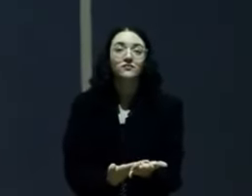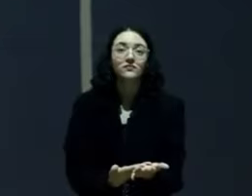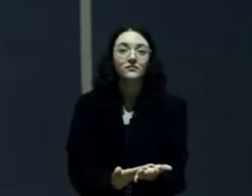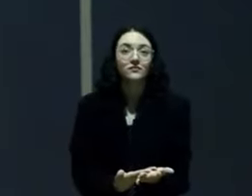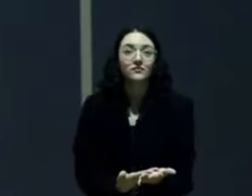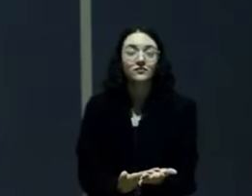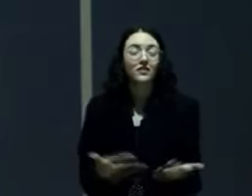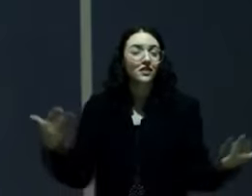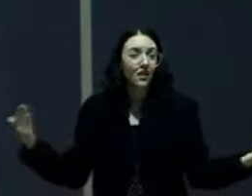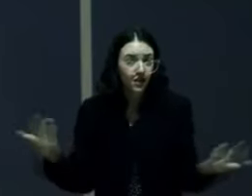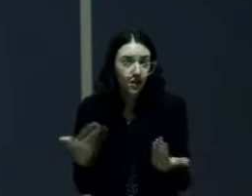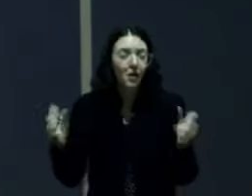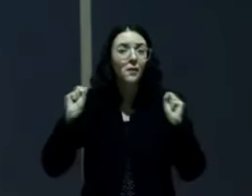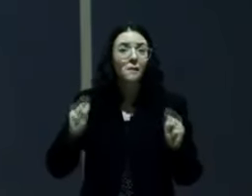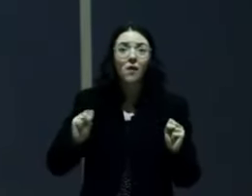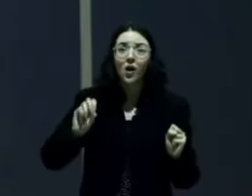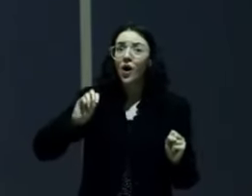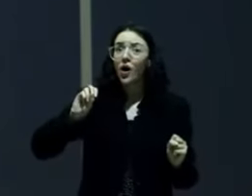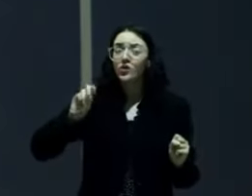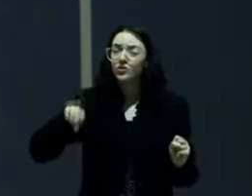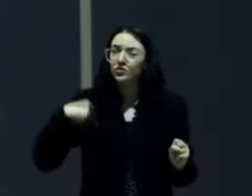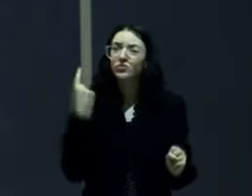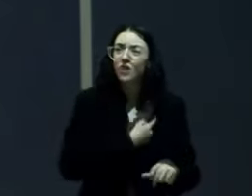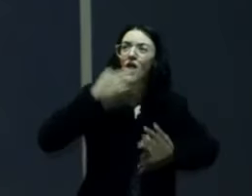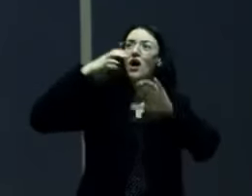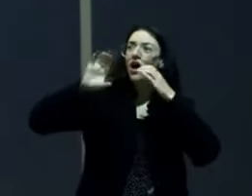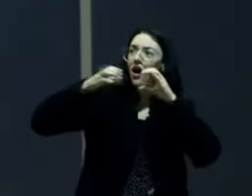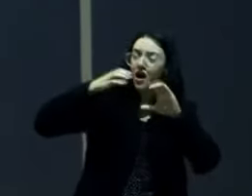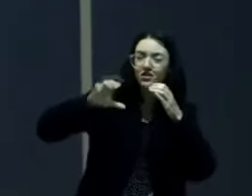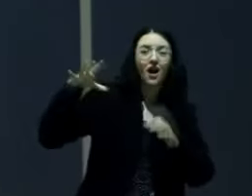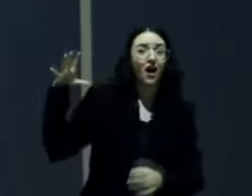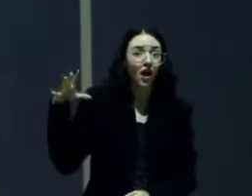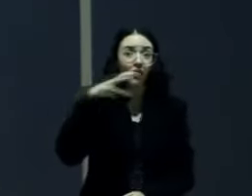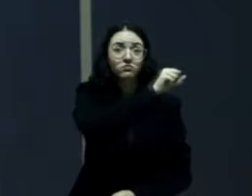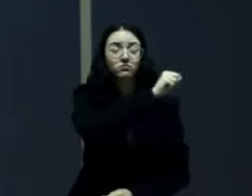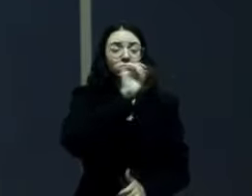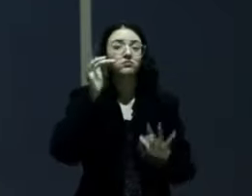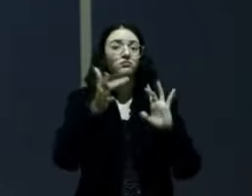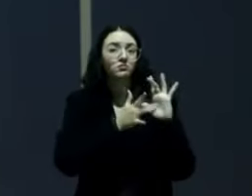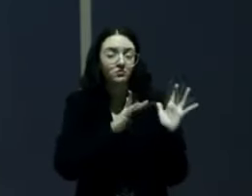Pode ser agora, pode ser como cantamos, num piscar de olhar.